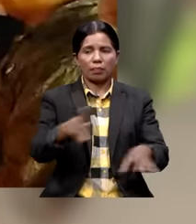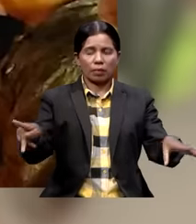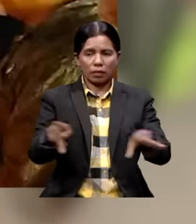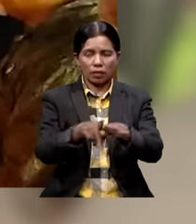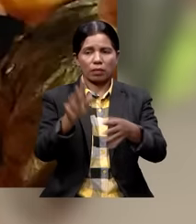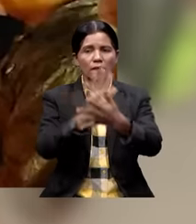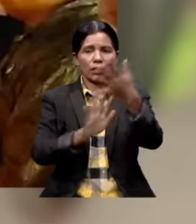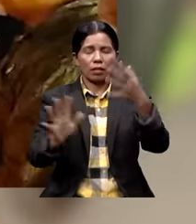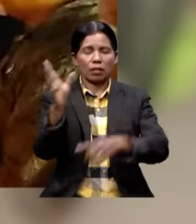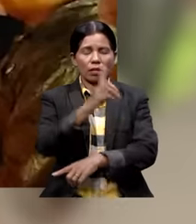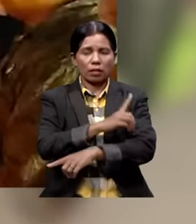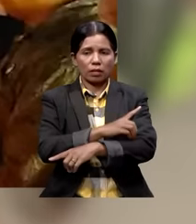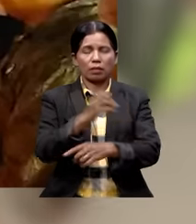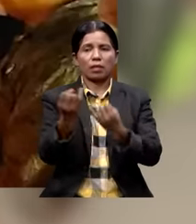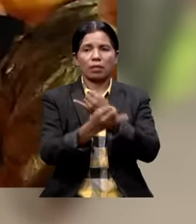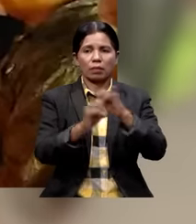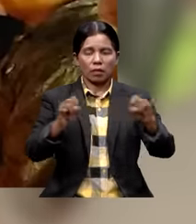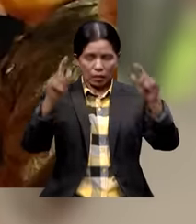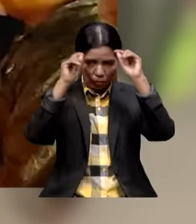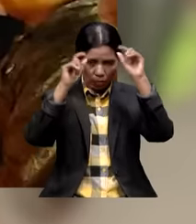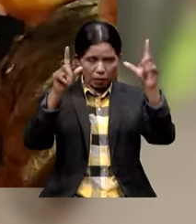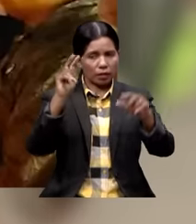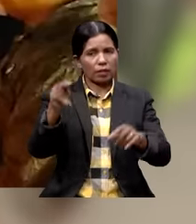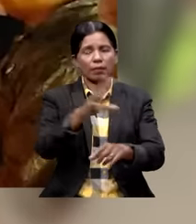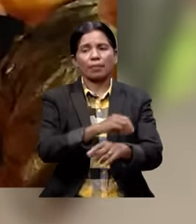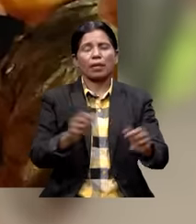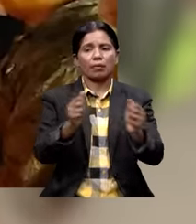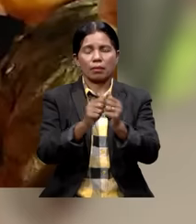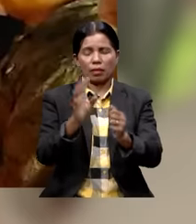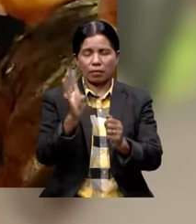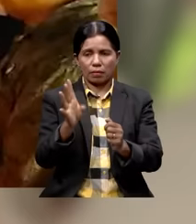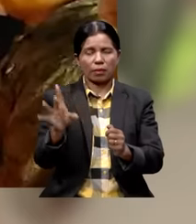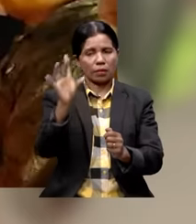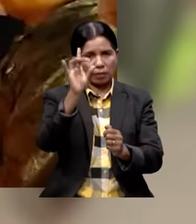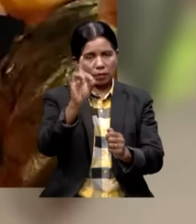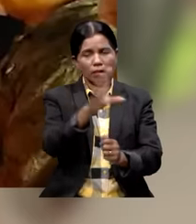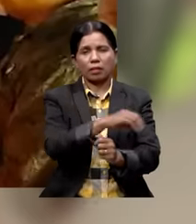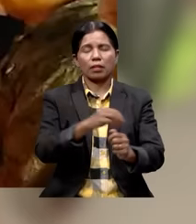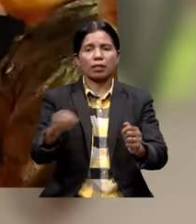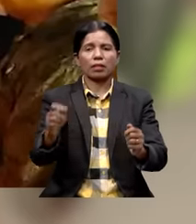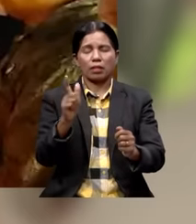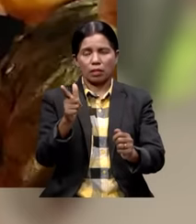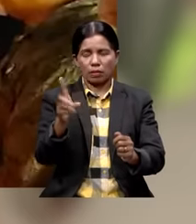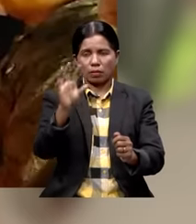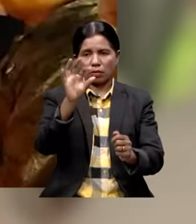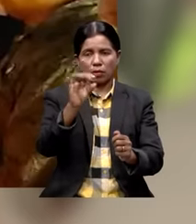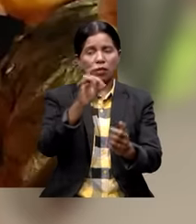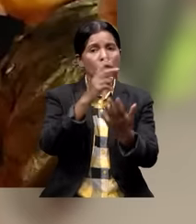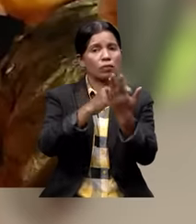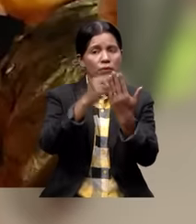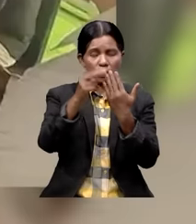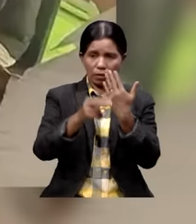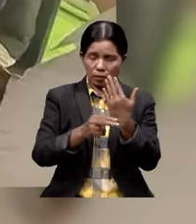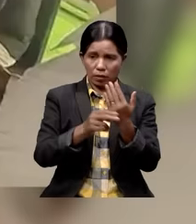da comemoração da Loron proclamação de independência de Timor-Leste, para dar a ator essencial e a Loron Ronura Sinual, no fundo de novembro, para